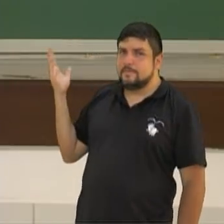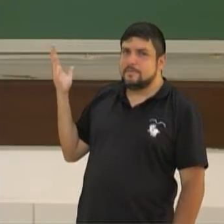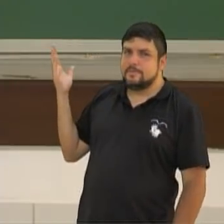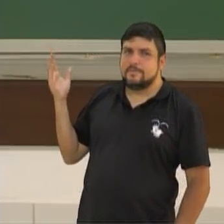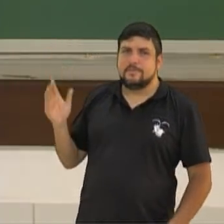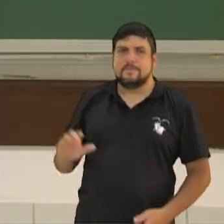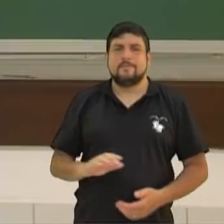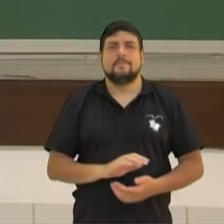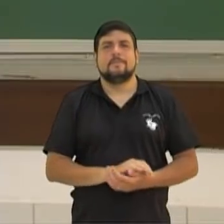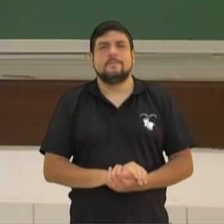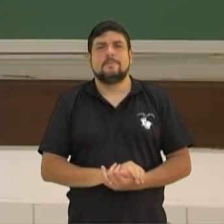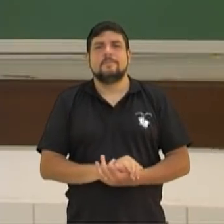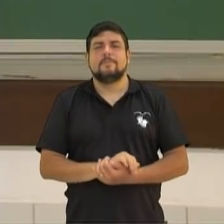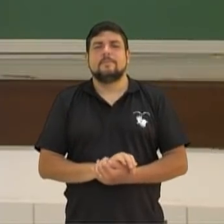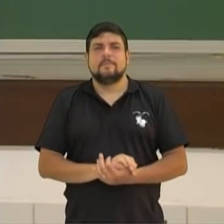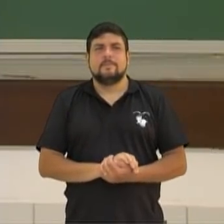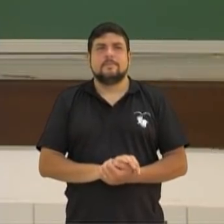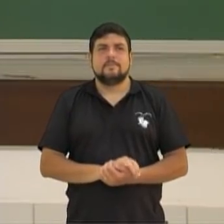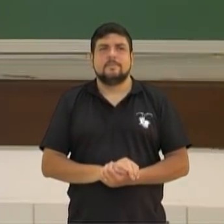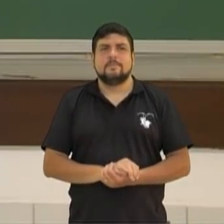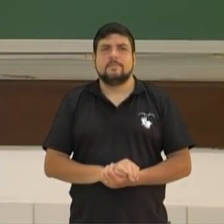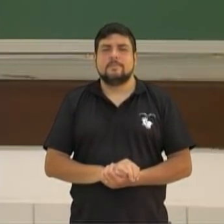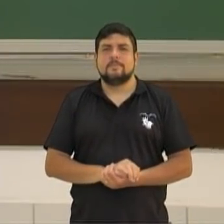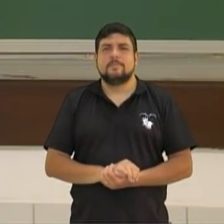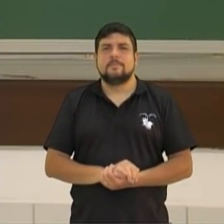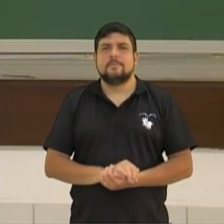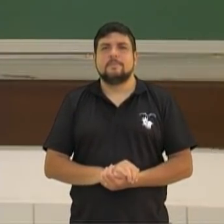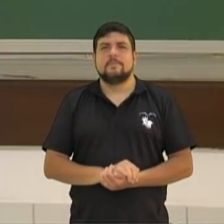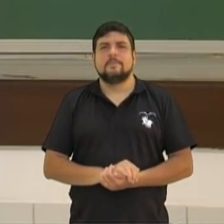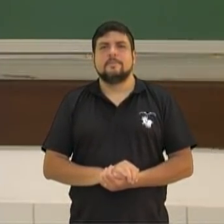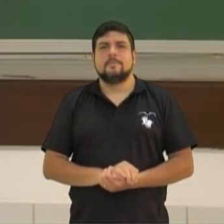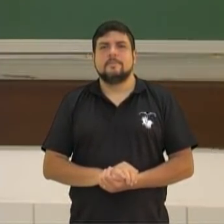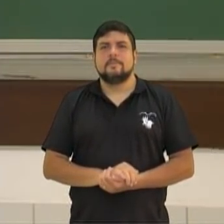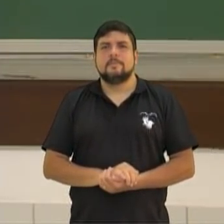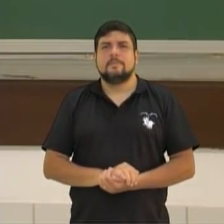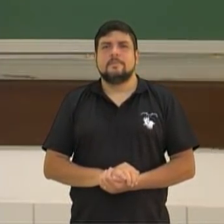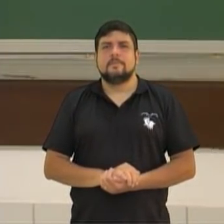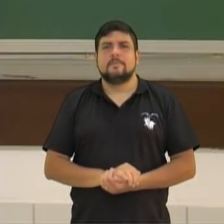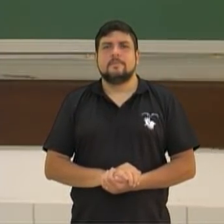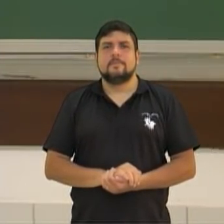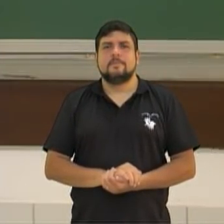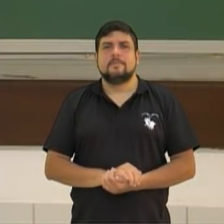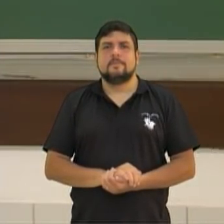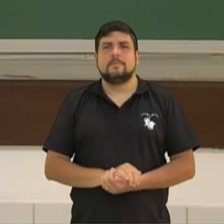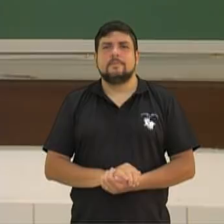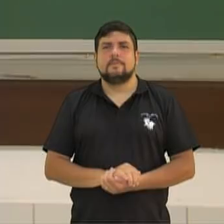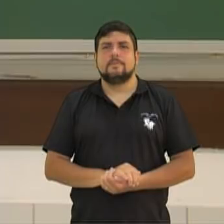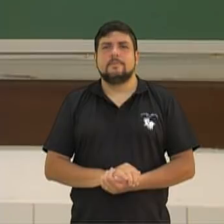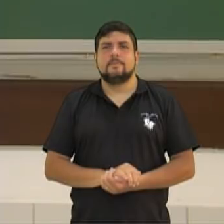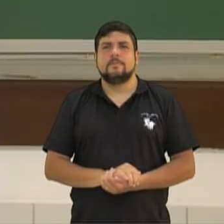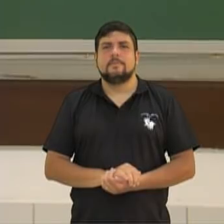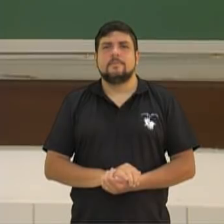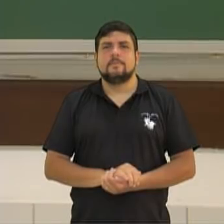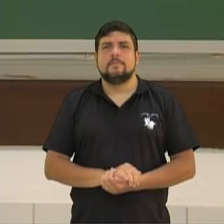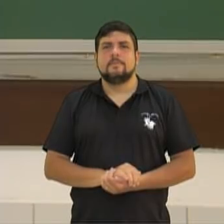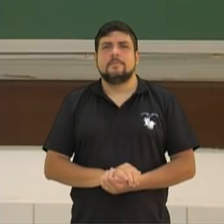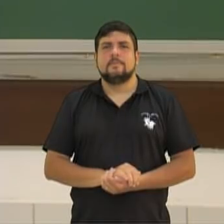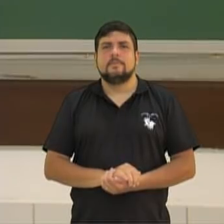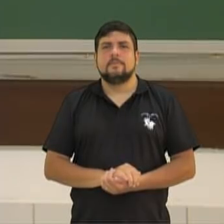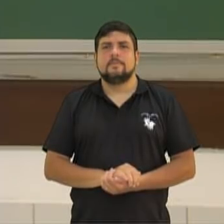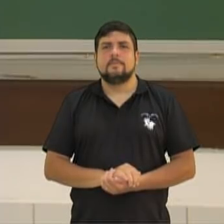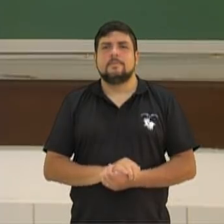primeiro GIF aqui mostra bem essa modalidade, né, com o ciclista passando por cima ali, ó,